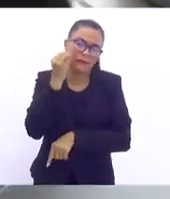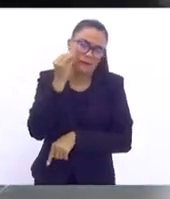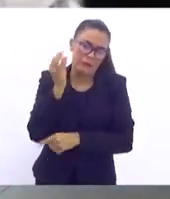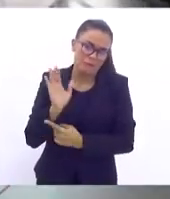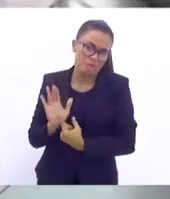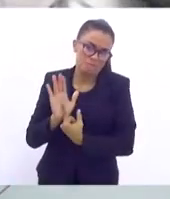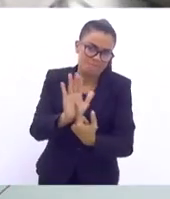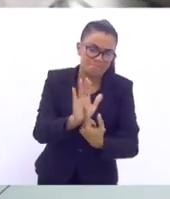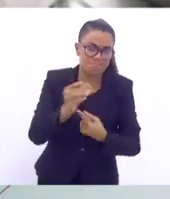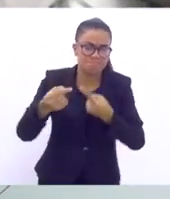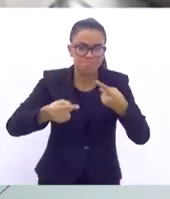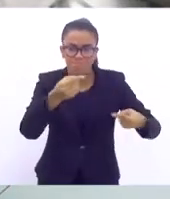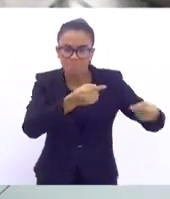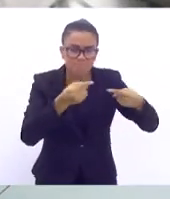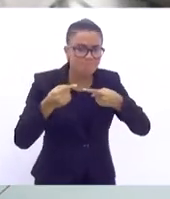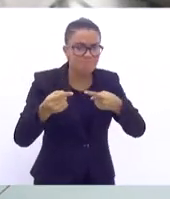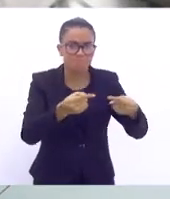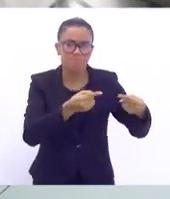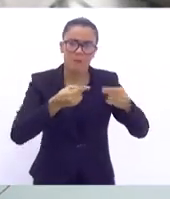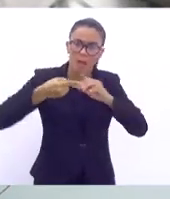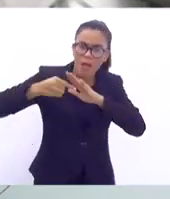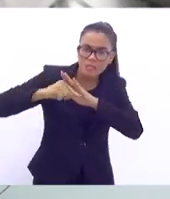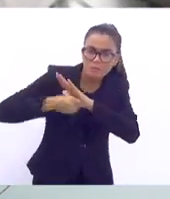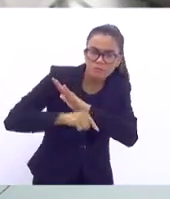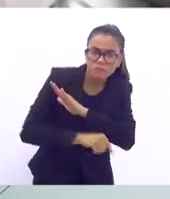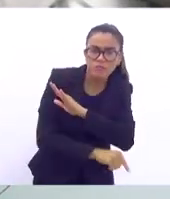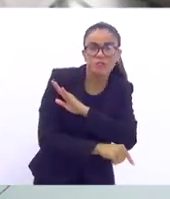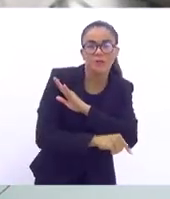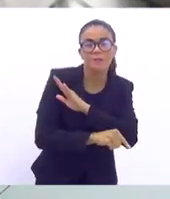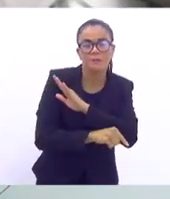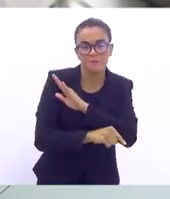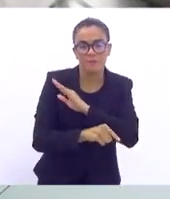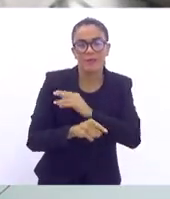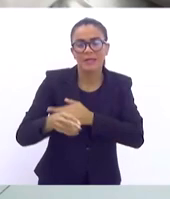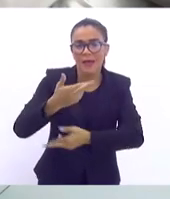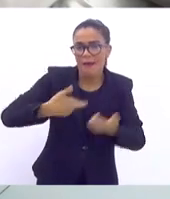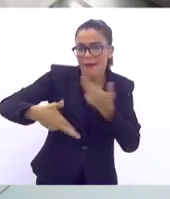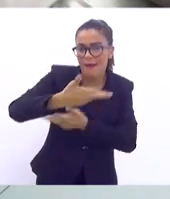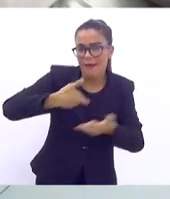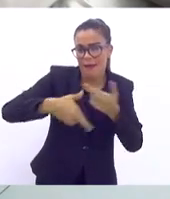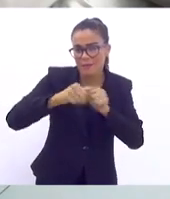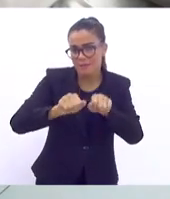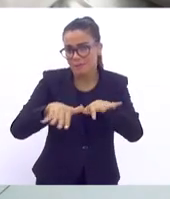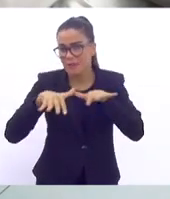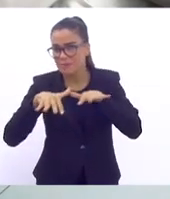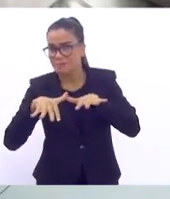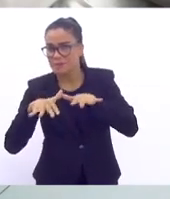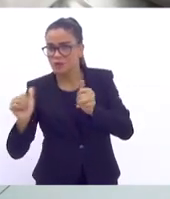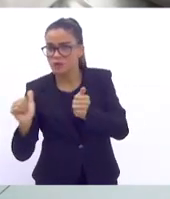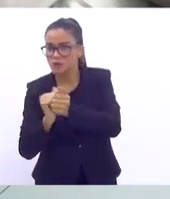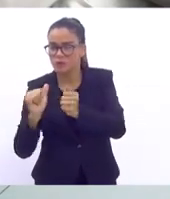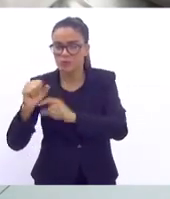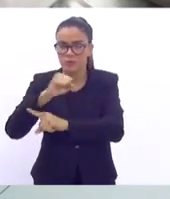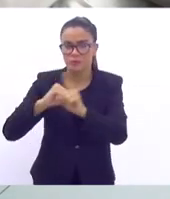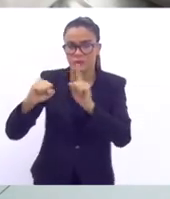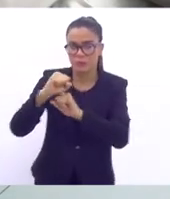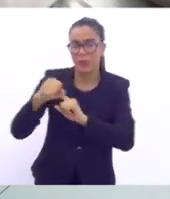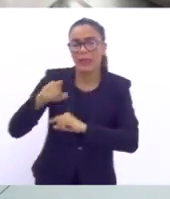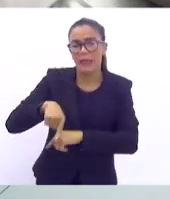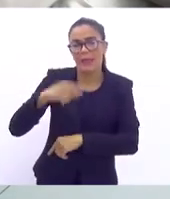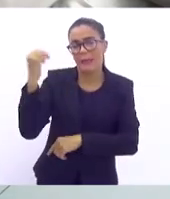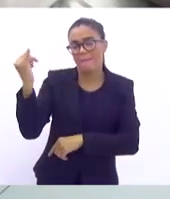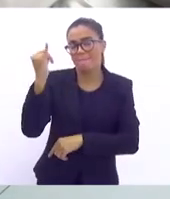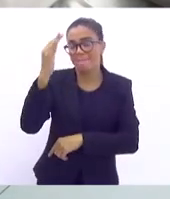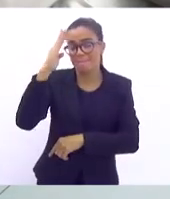gente conseguir fazer esse debate indo mais a fundo né nessa questão né da relação do Parlamento com a sociedade que eu acho que é uma das principais